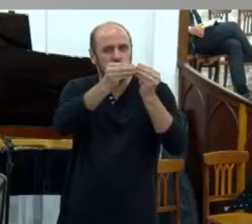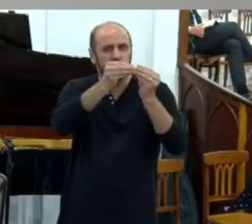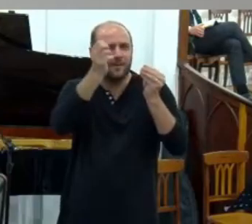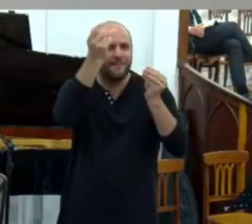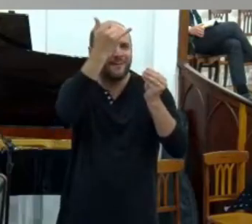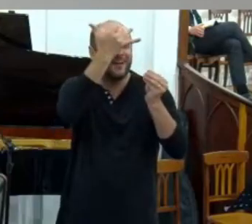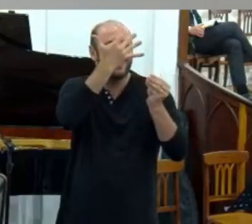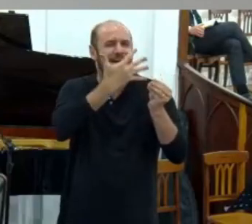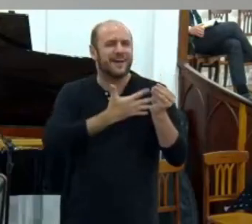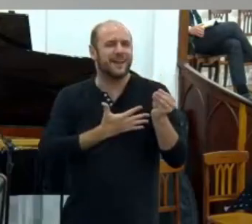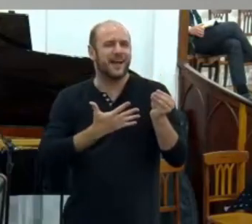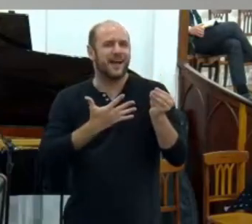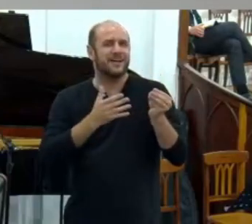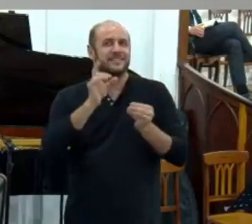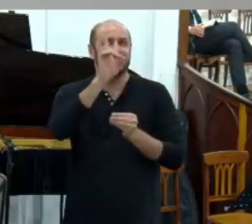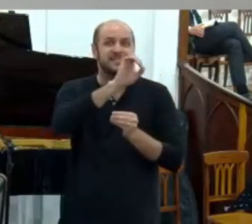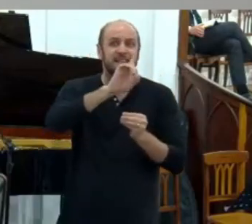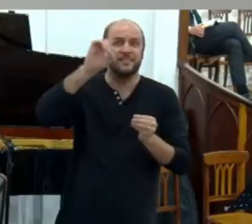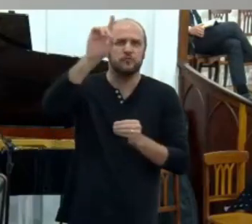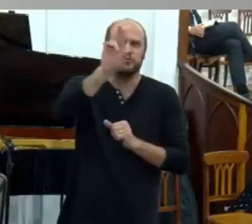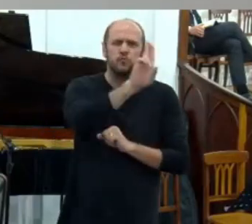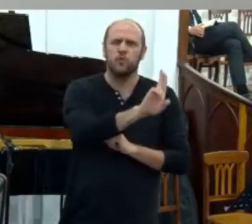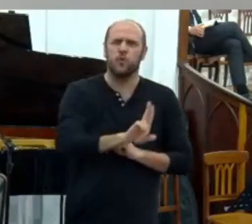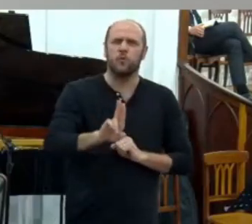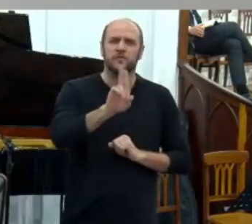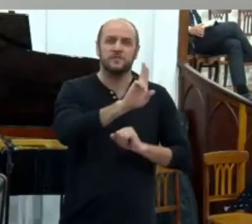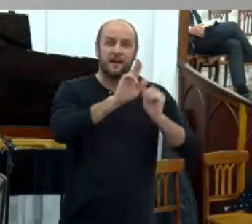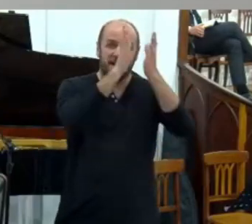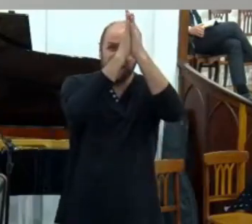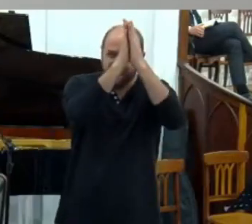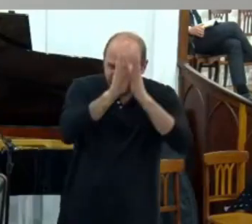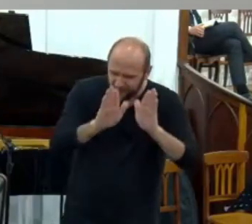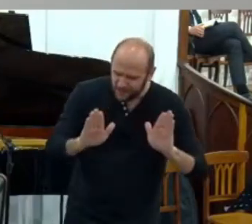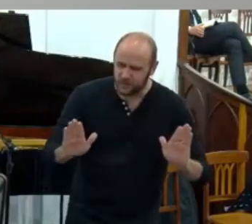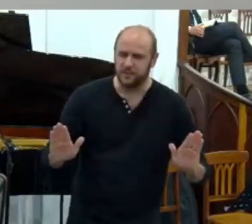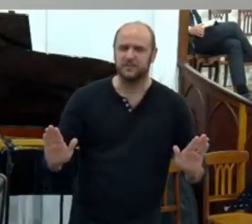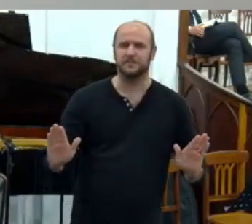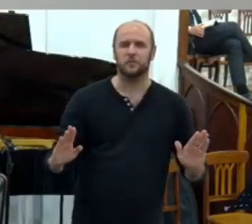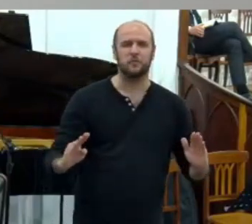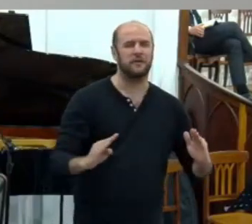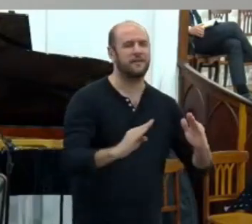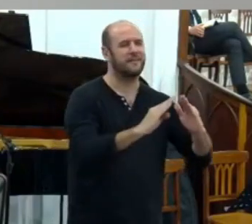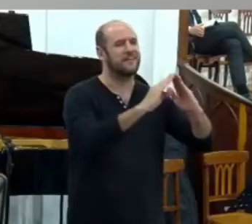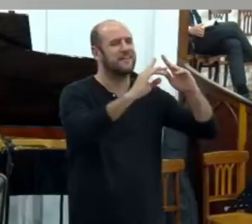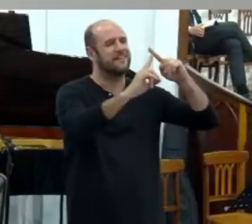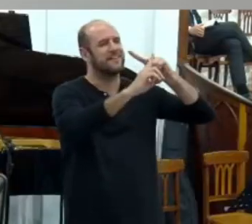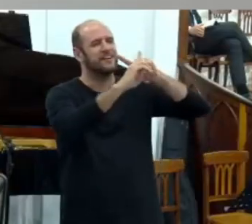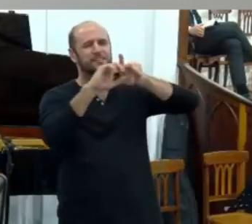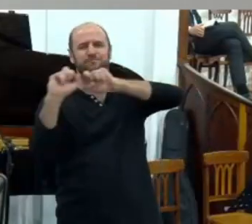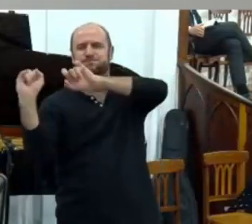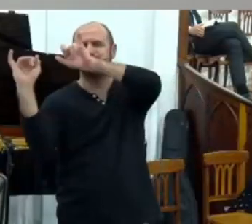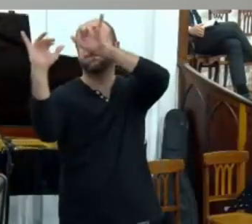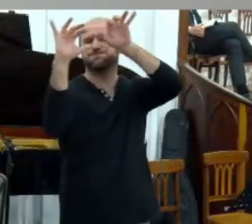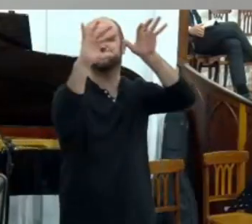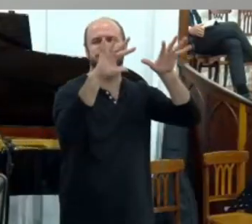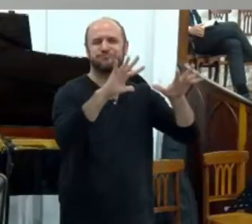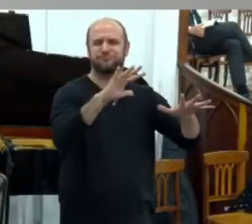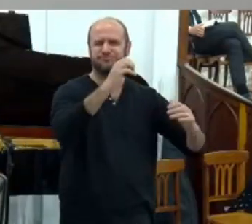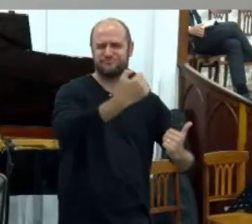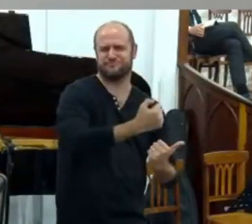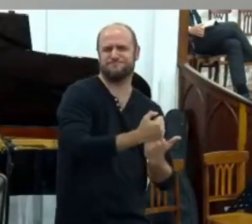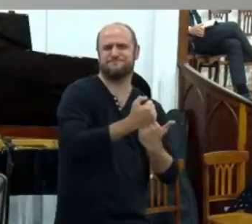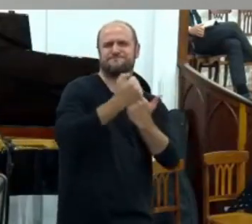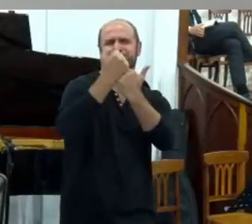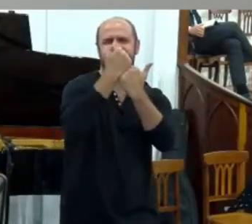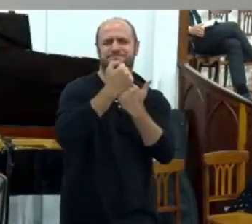de graça através do qual Deus é adorado e a sua igreja é abençoada, é